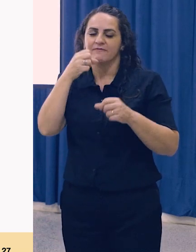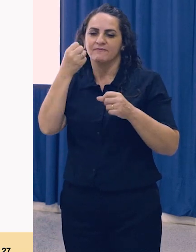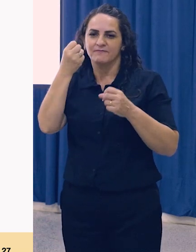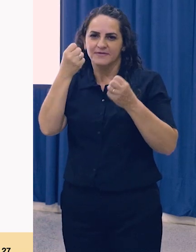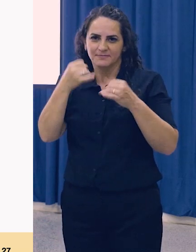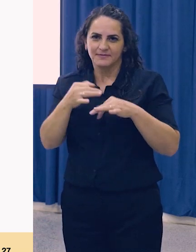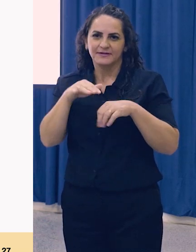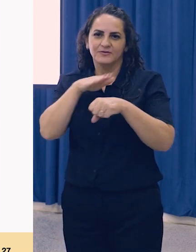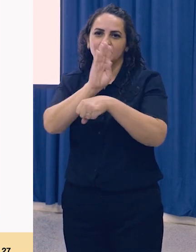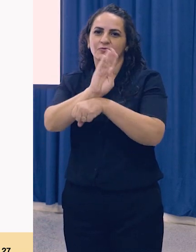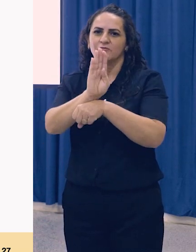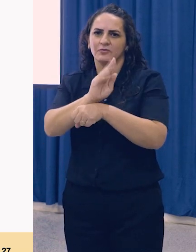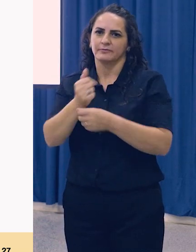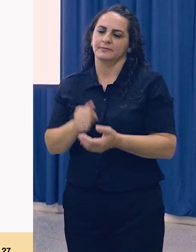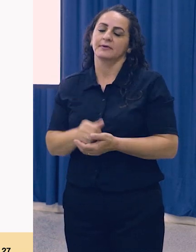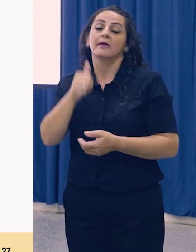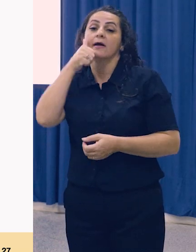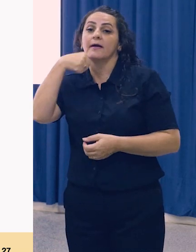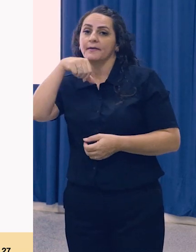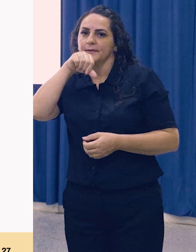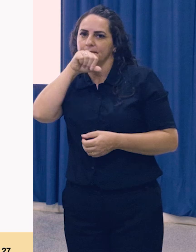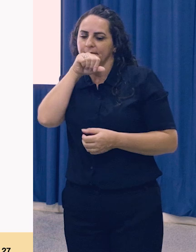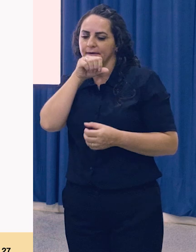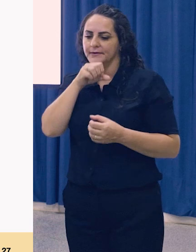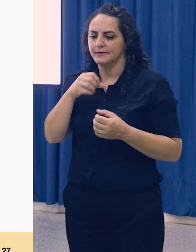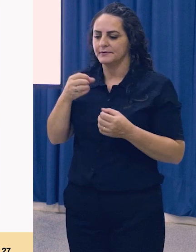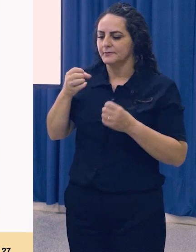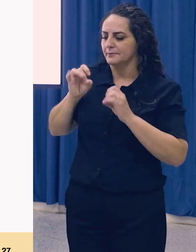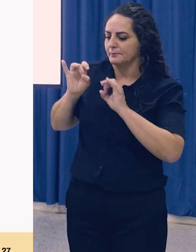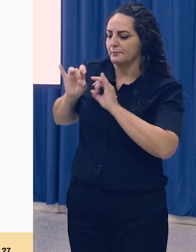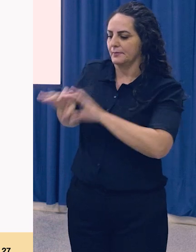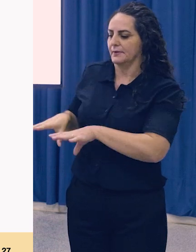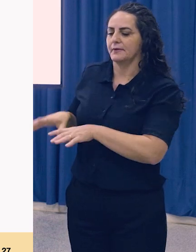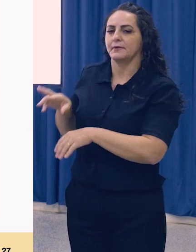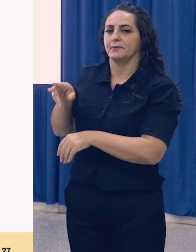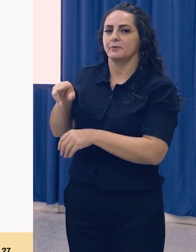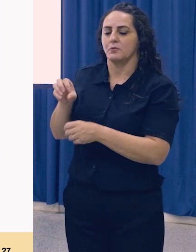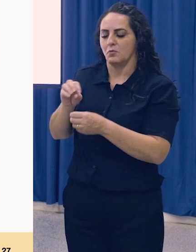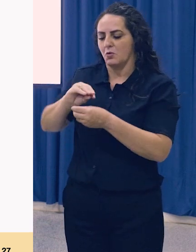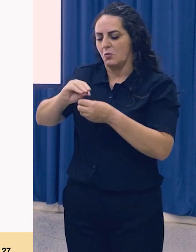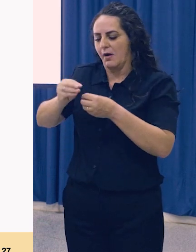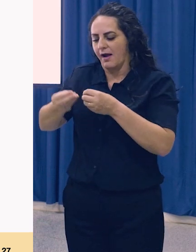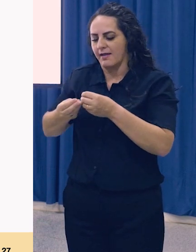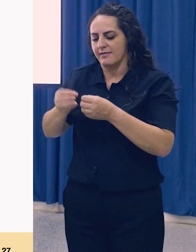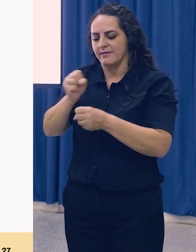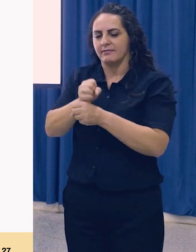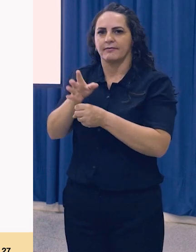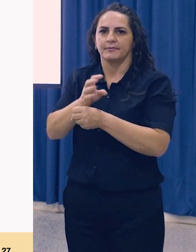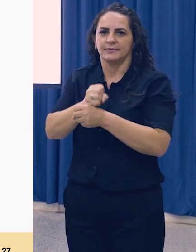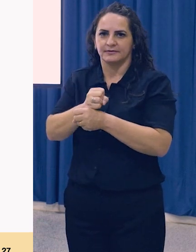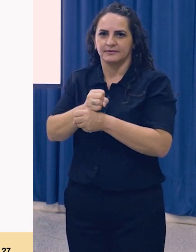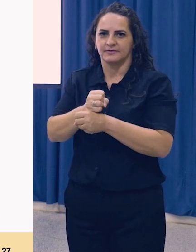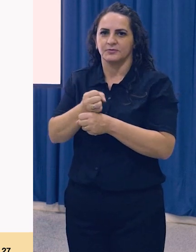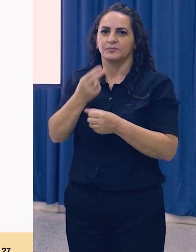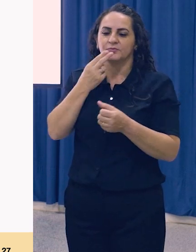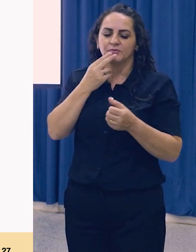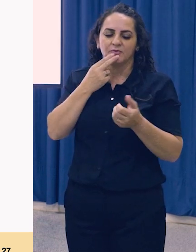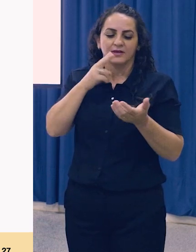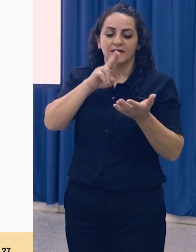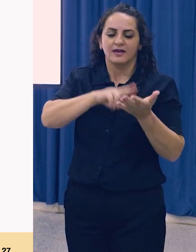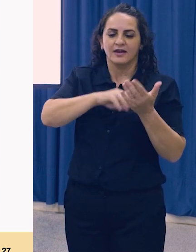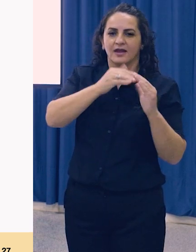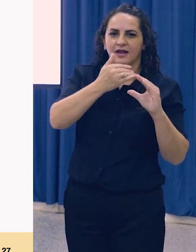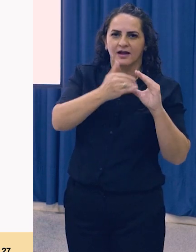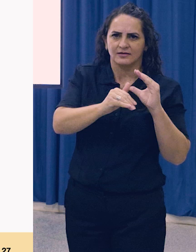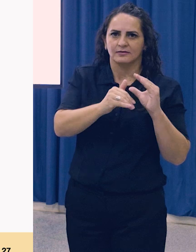somos jogados fora igual casca de batatas. O carteiro, é pura maluquice culpar o carteiro pelas más notícias que